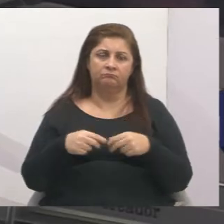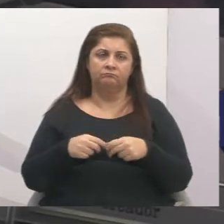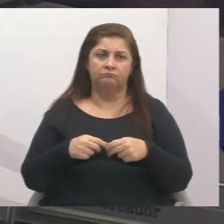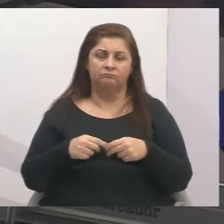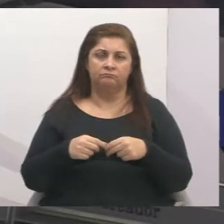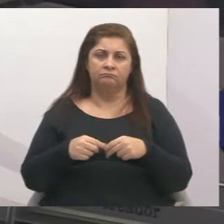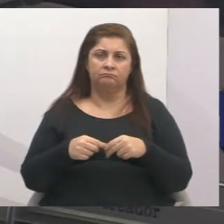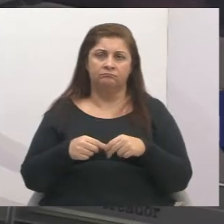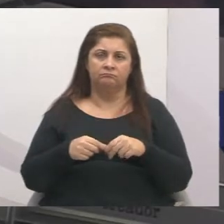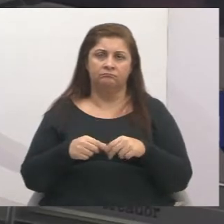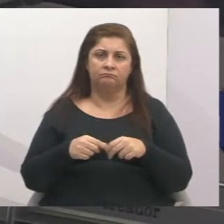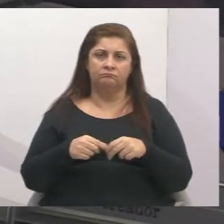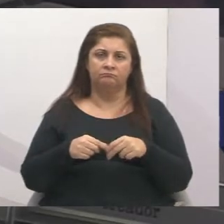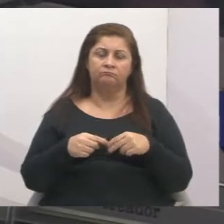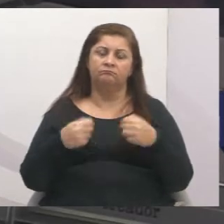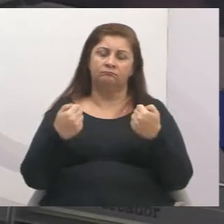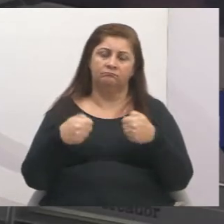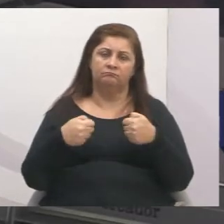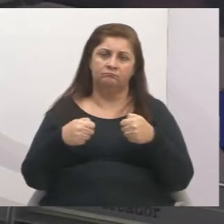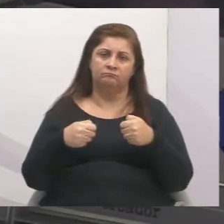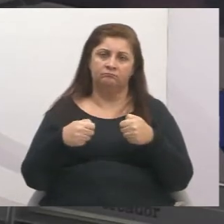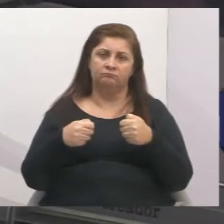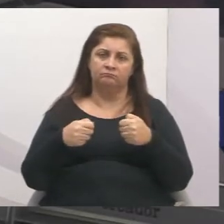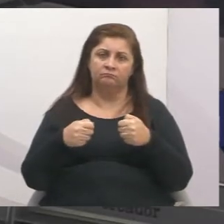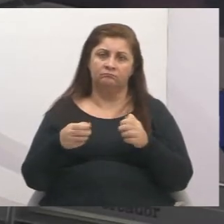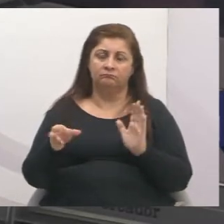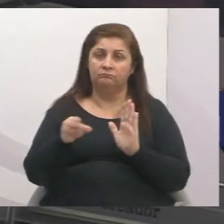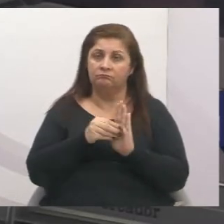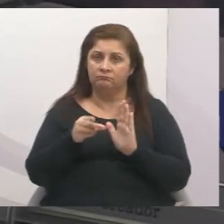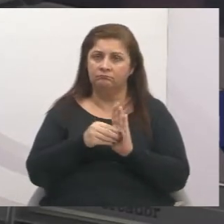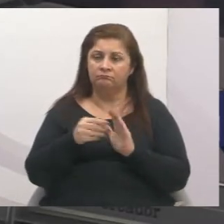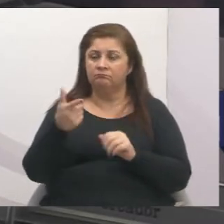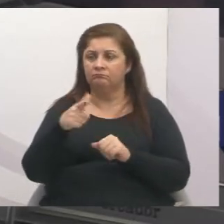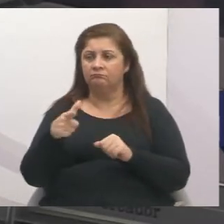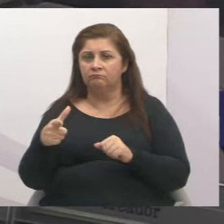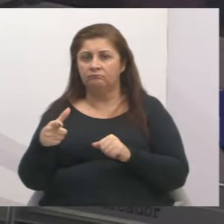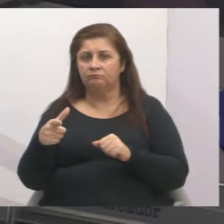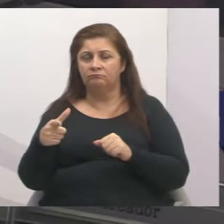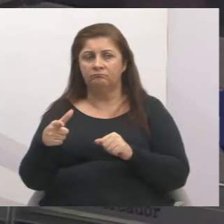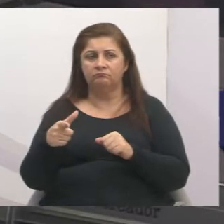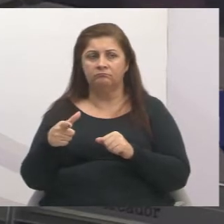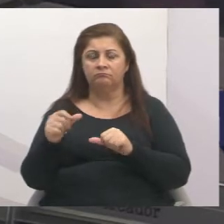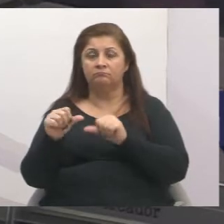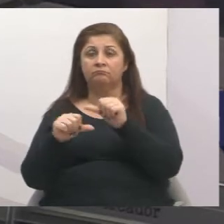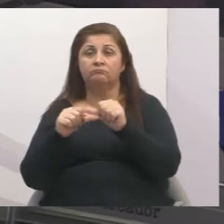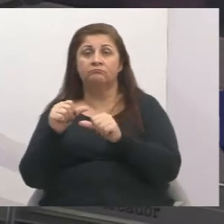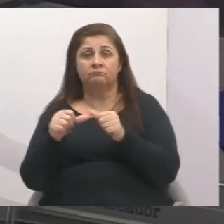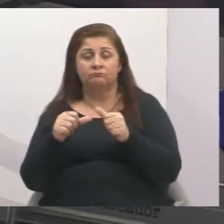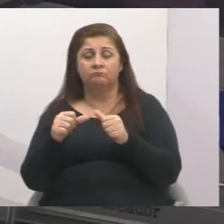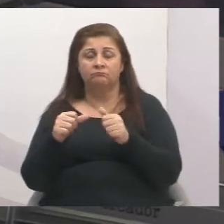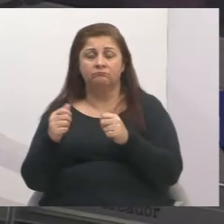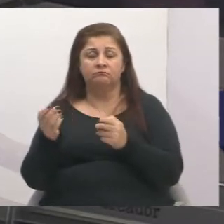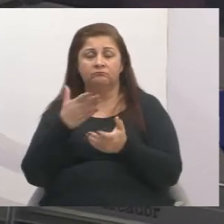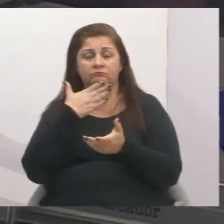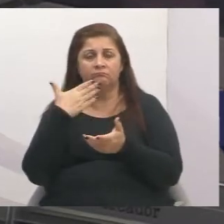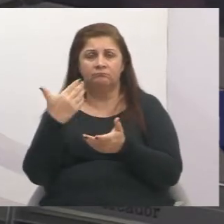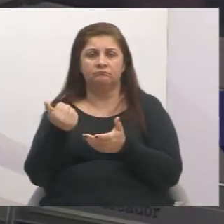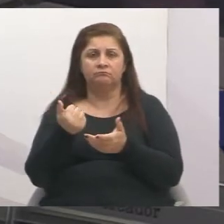obrigatoriamente, nós temos que implementar, e outras com uma flexibilidade